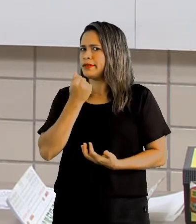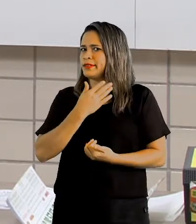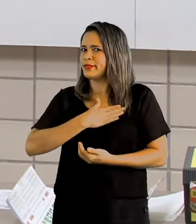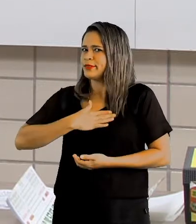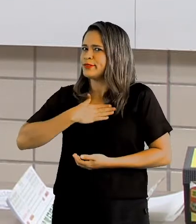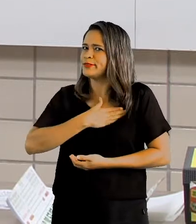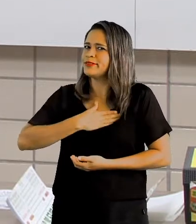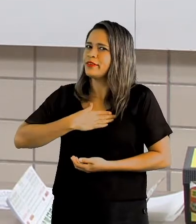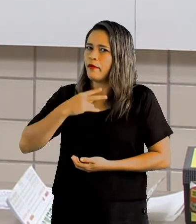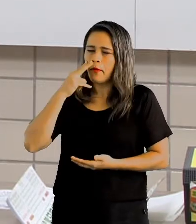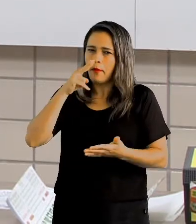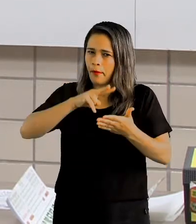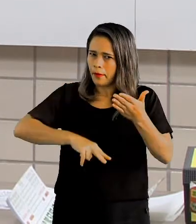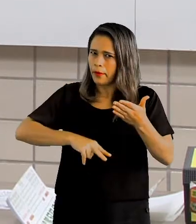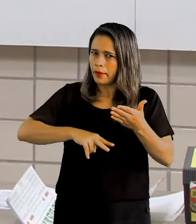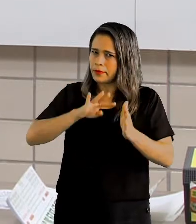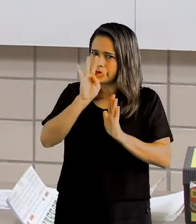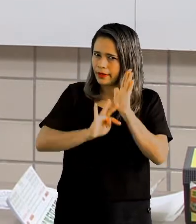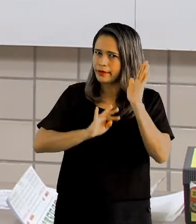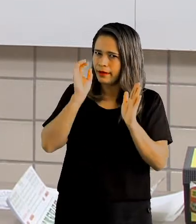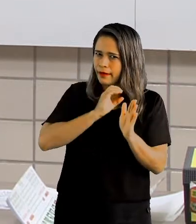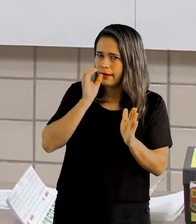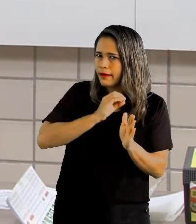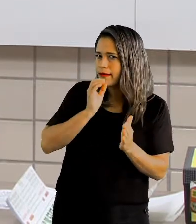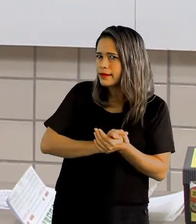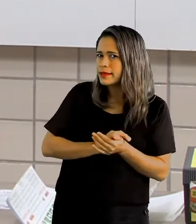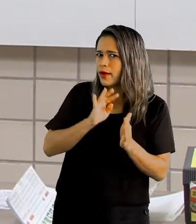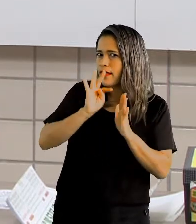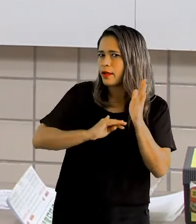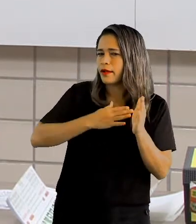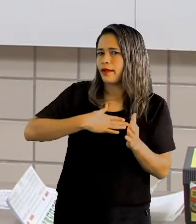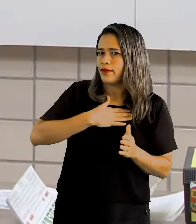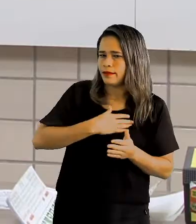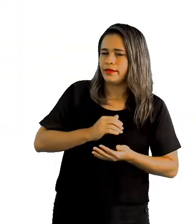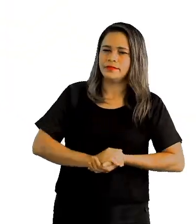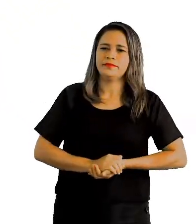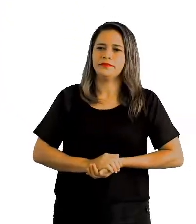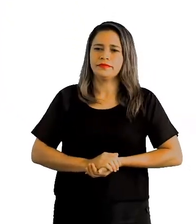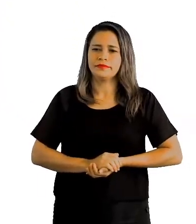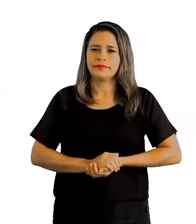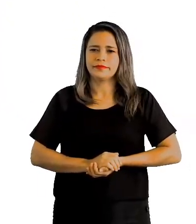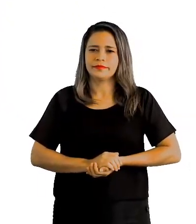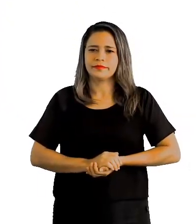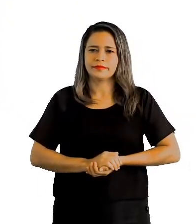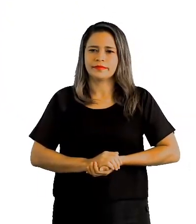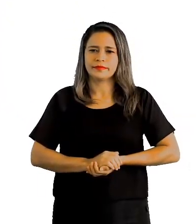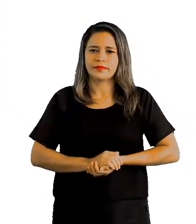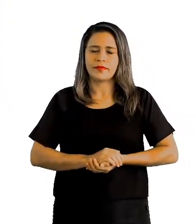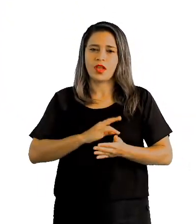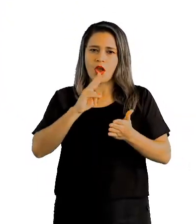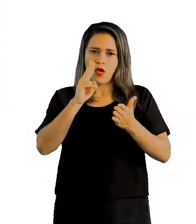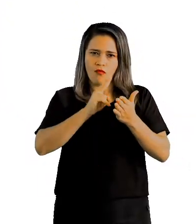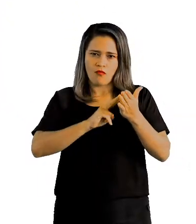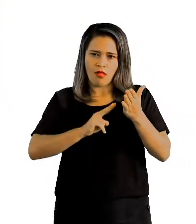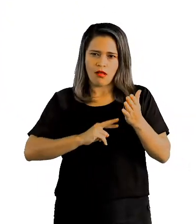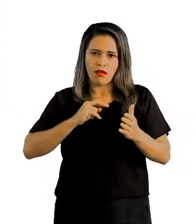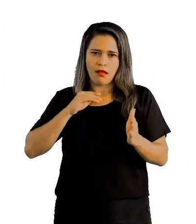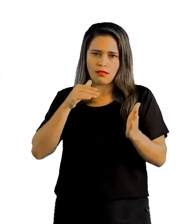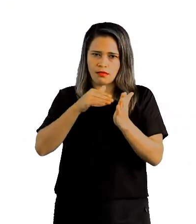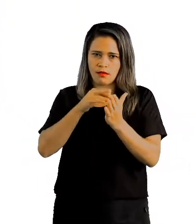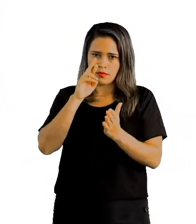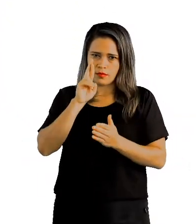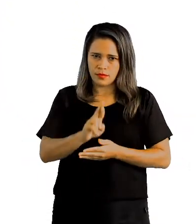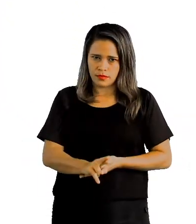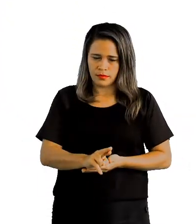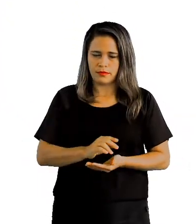Vamos reler o texto rapidinho para ver qual é o alimento que fala que ele gostava? Olha só, eu vou ler até onde responder a questão.